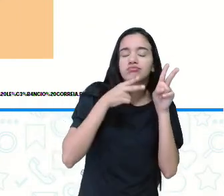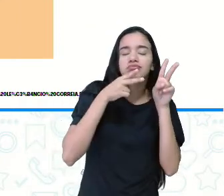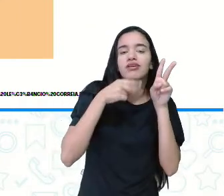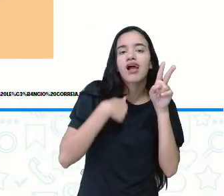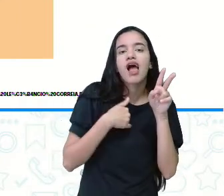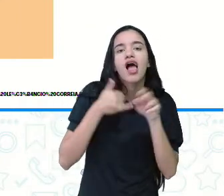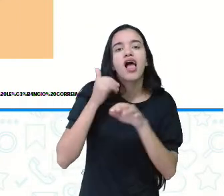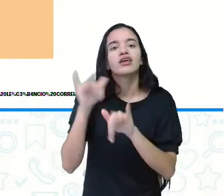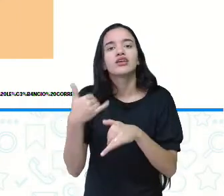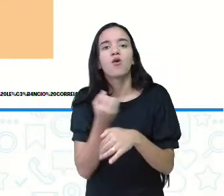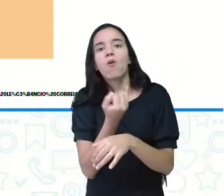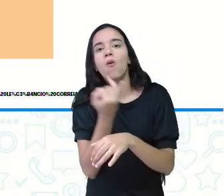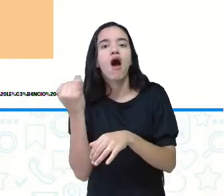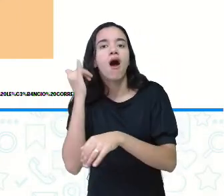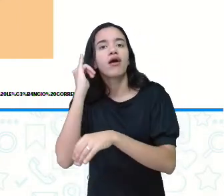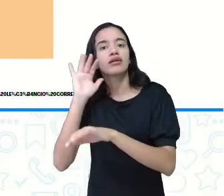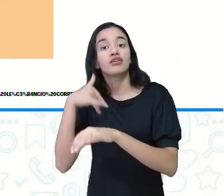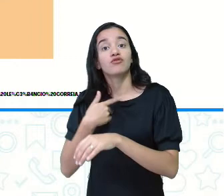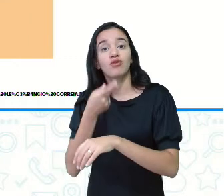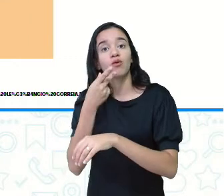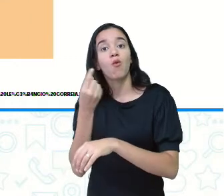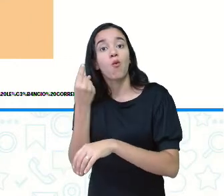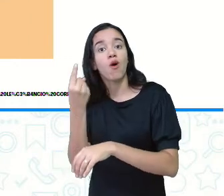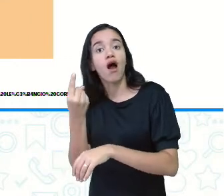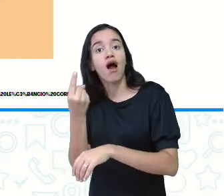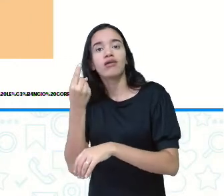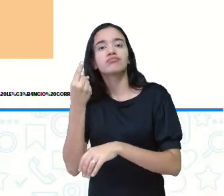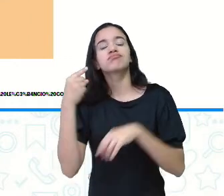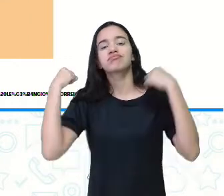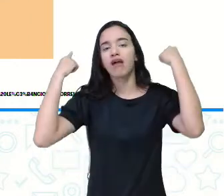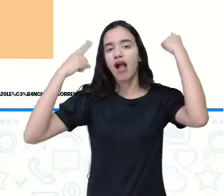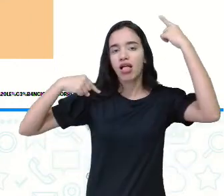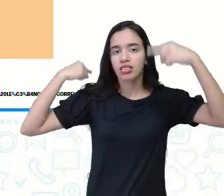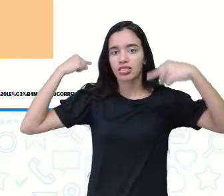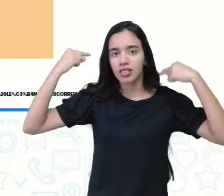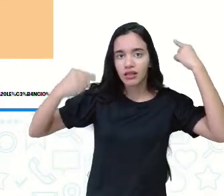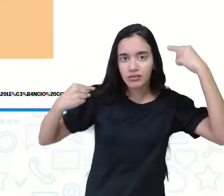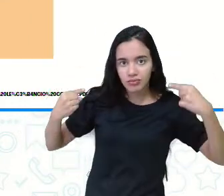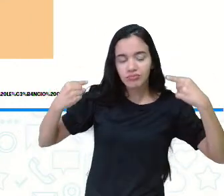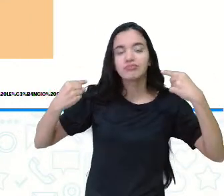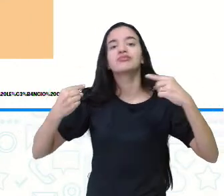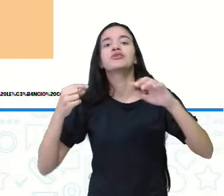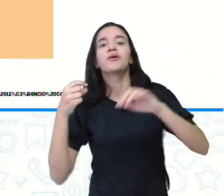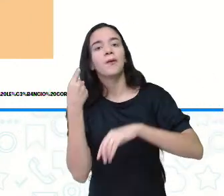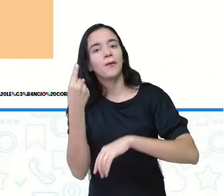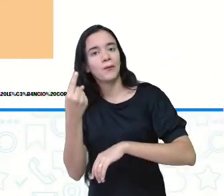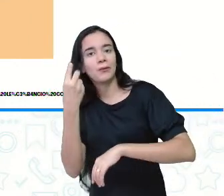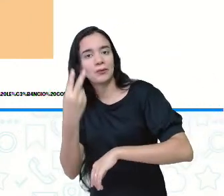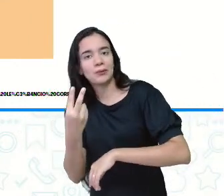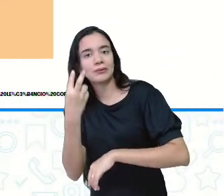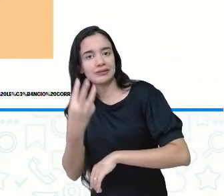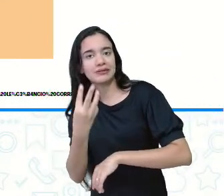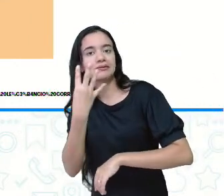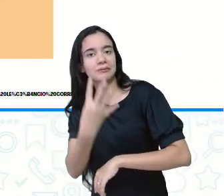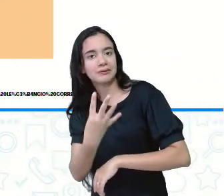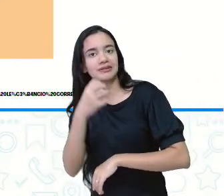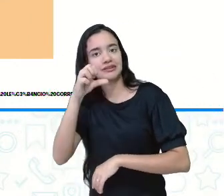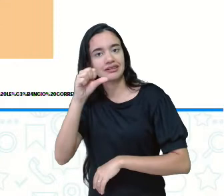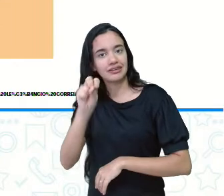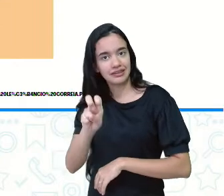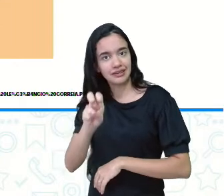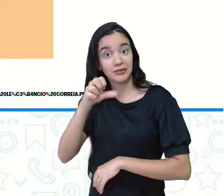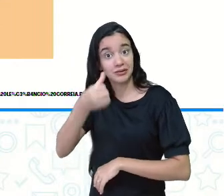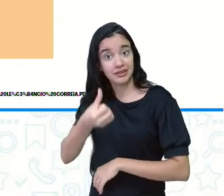conto carneirinhos. 1, 2, 3, 4, 5, 6, 7, 8, 9, 10, 11,